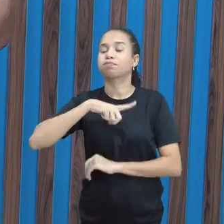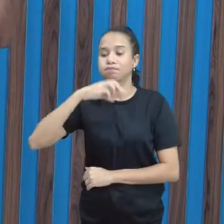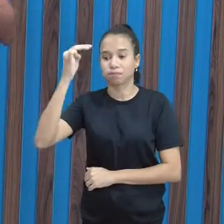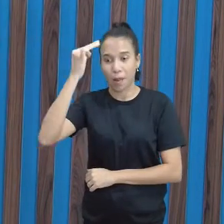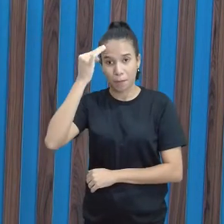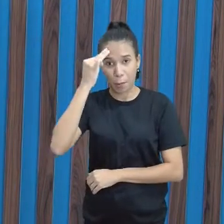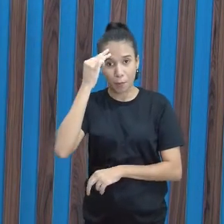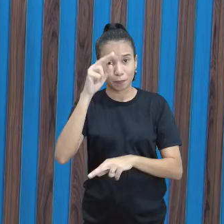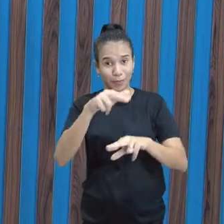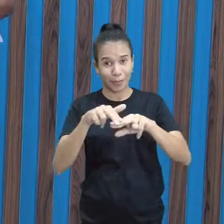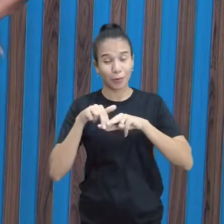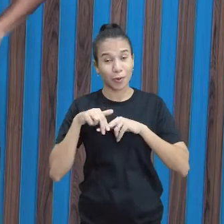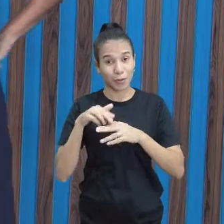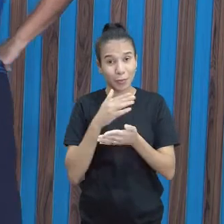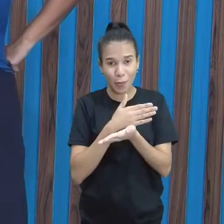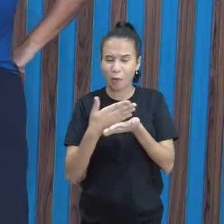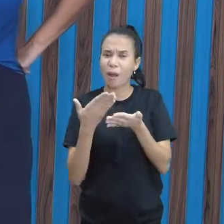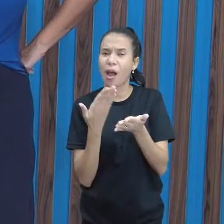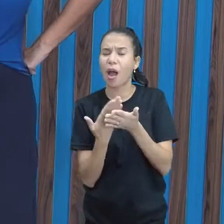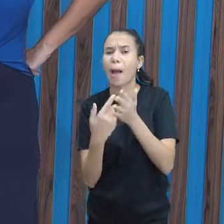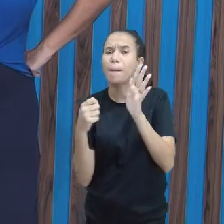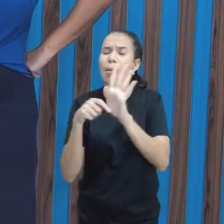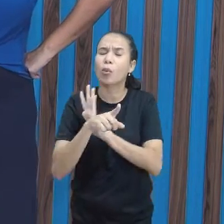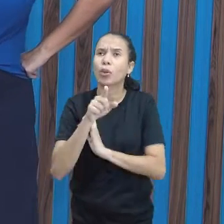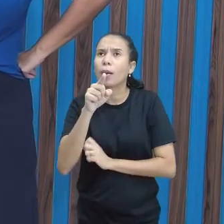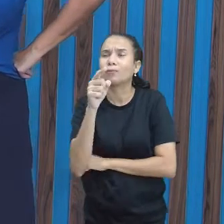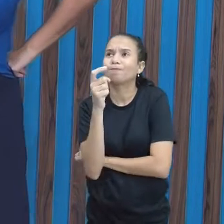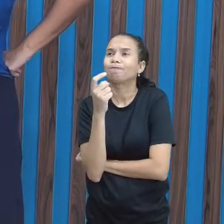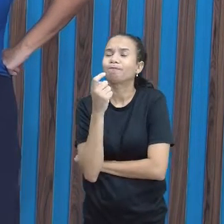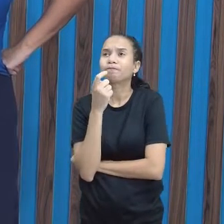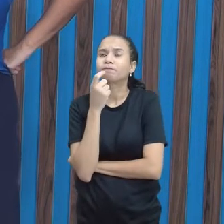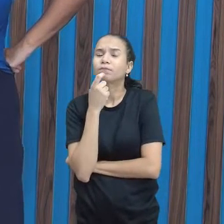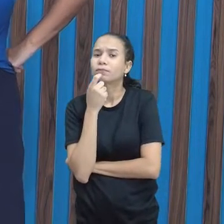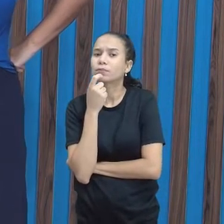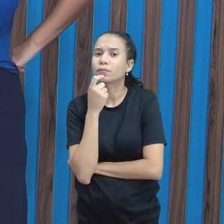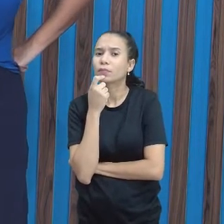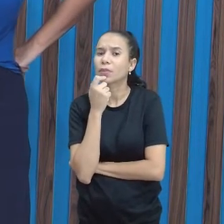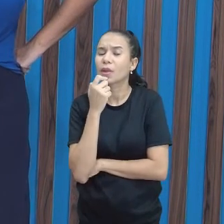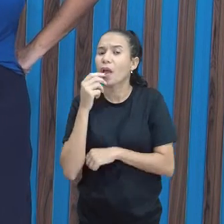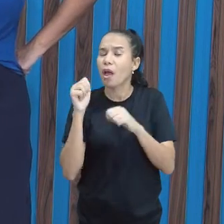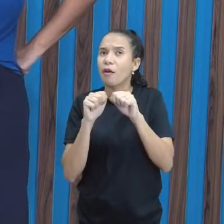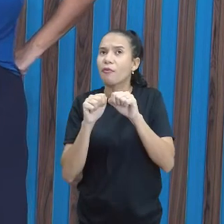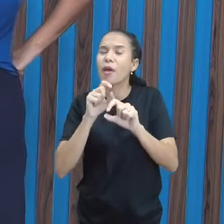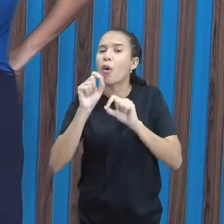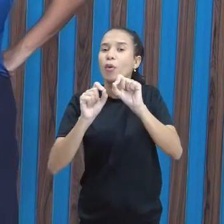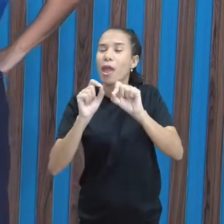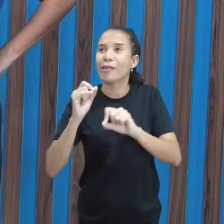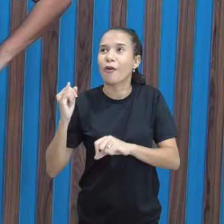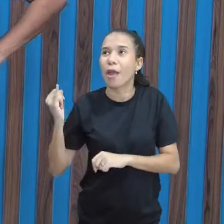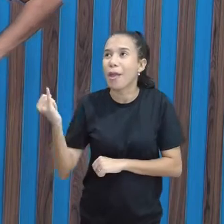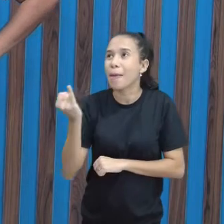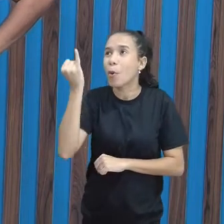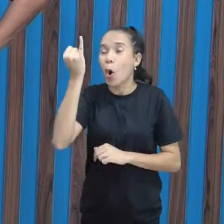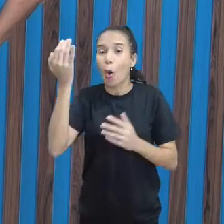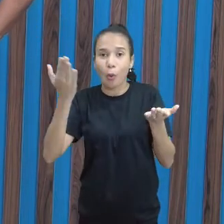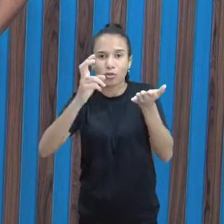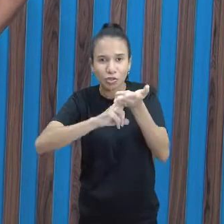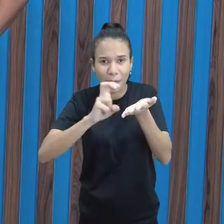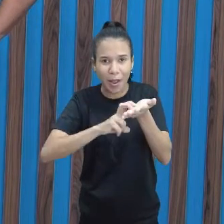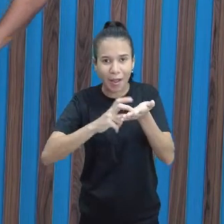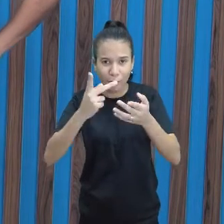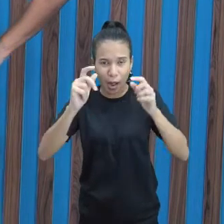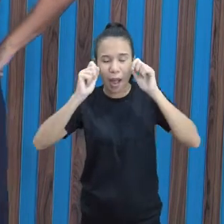Eu queria começar a aula fazendo uma pergunta para vocês. O que vocês fizeram de marcante nessa manhã? Quando